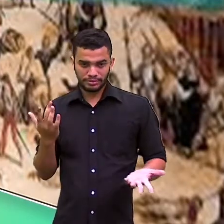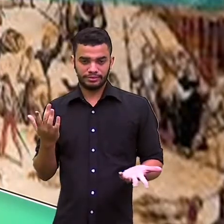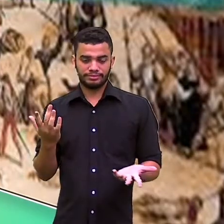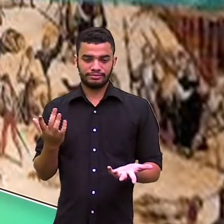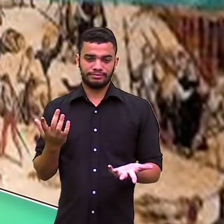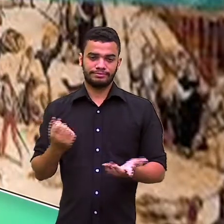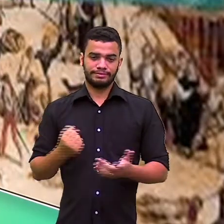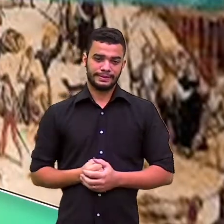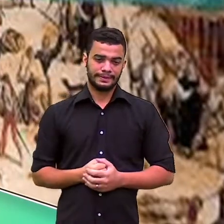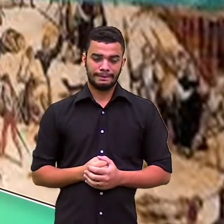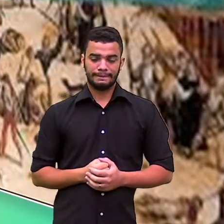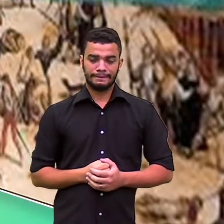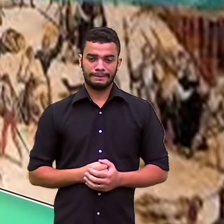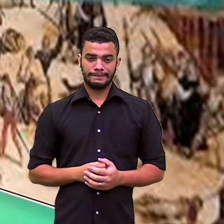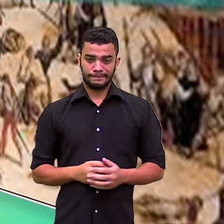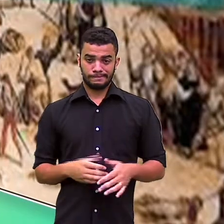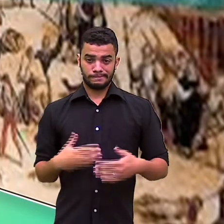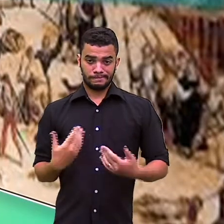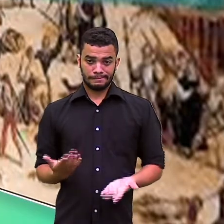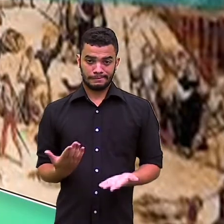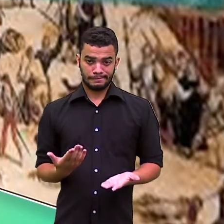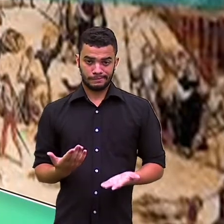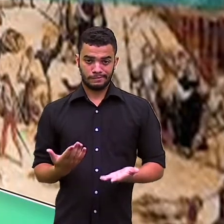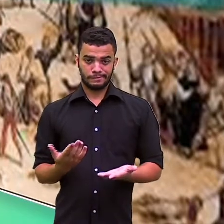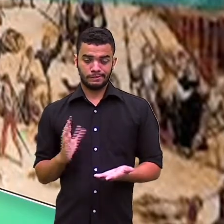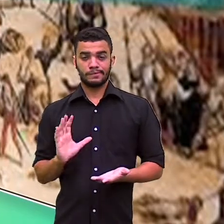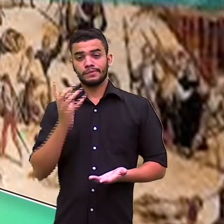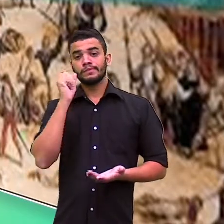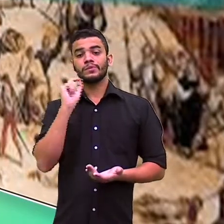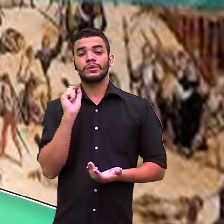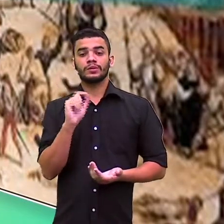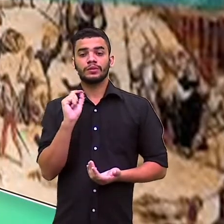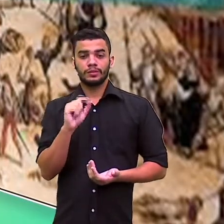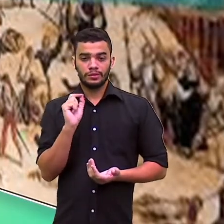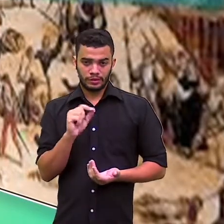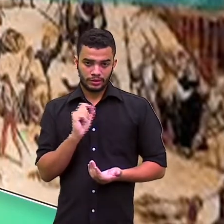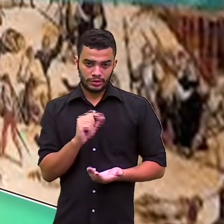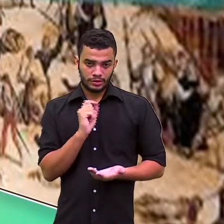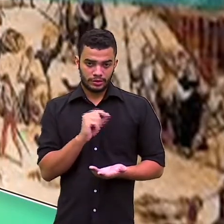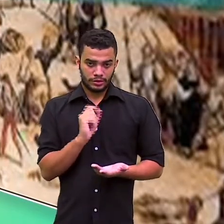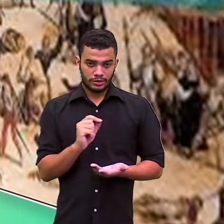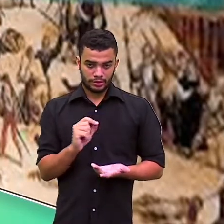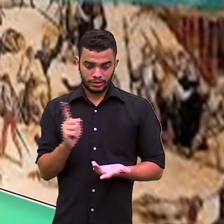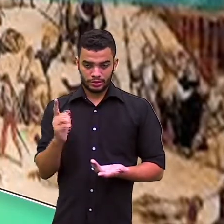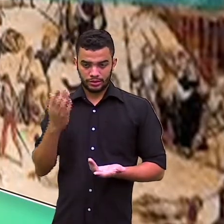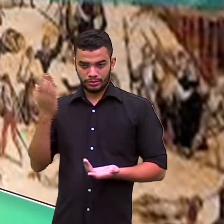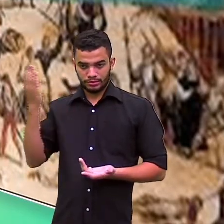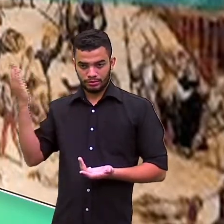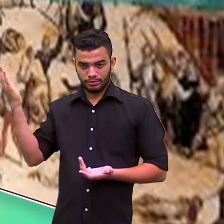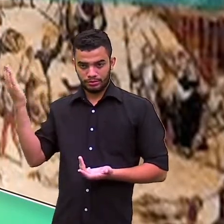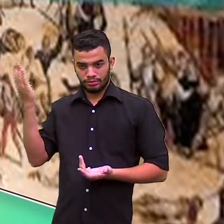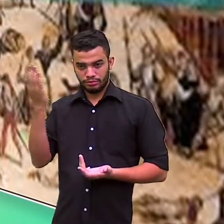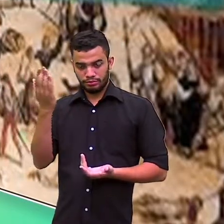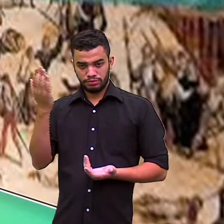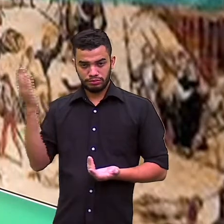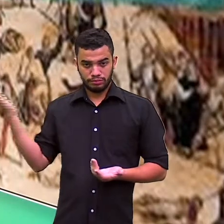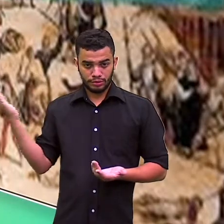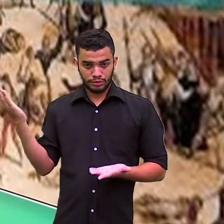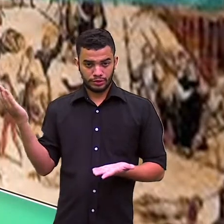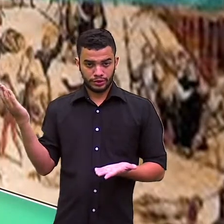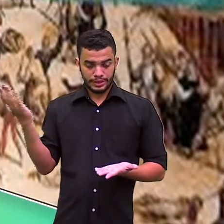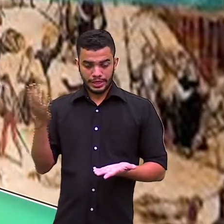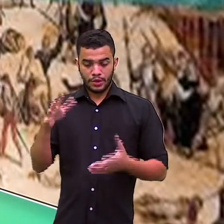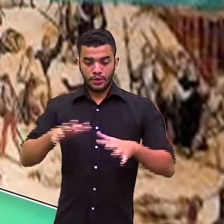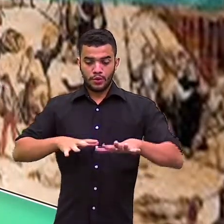época. Neste mesmo tempo, falhado a cabanagem, foi o primeiro movimento